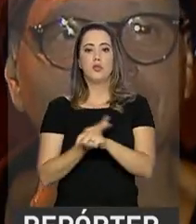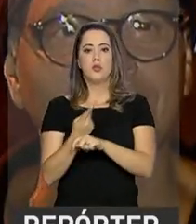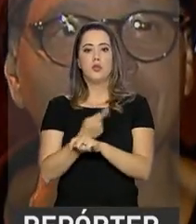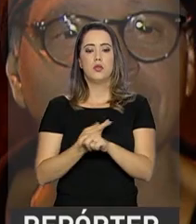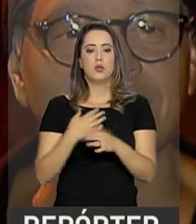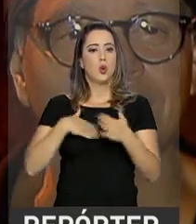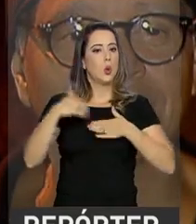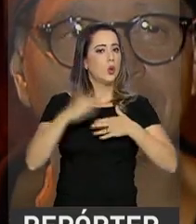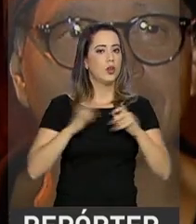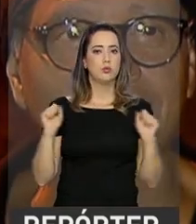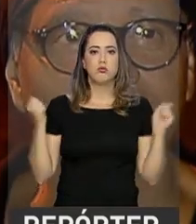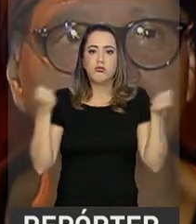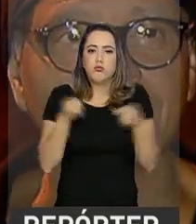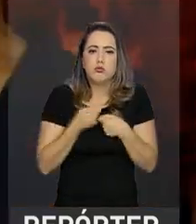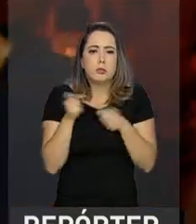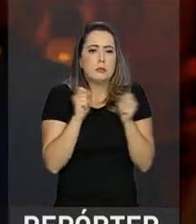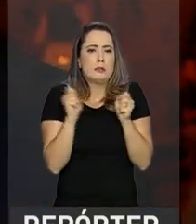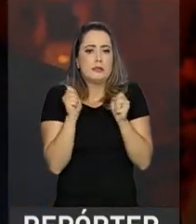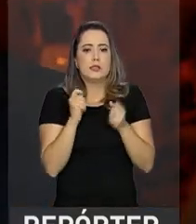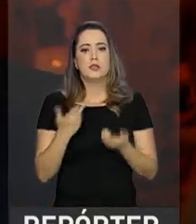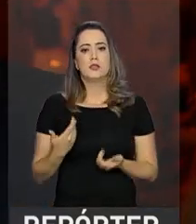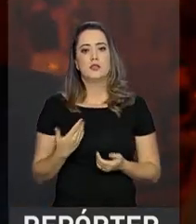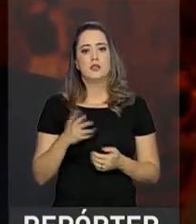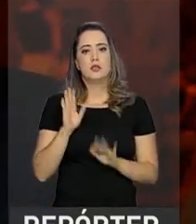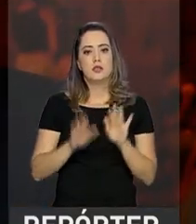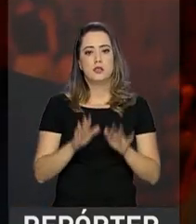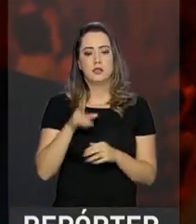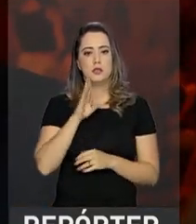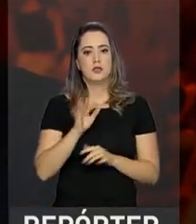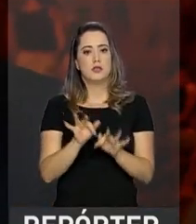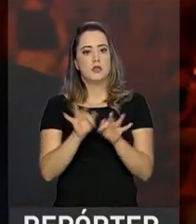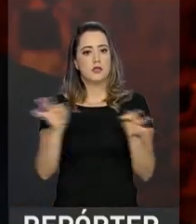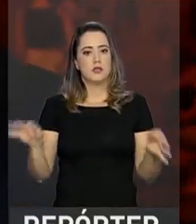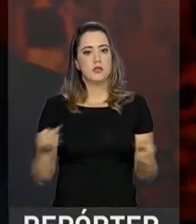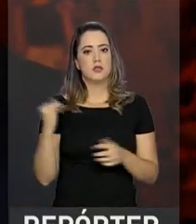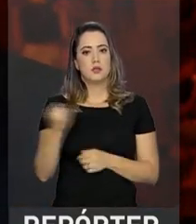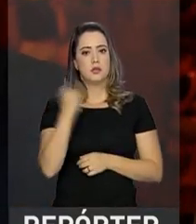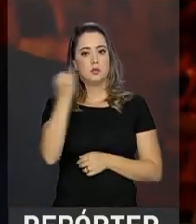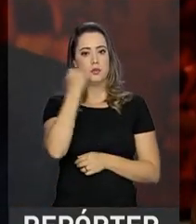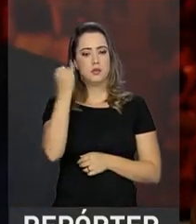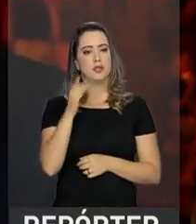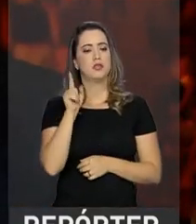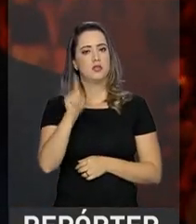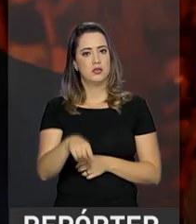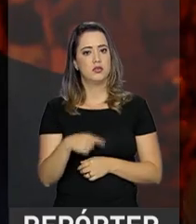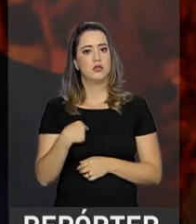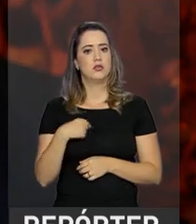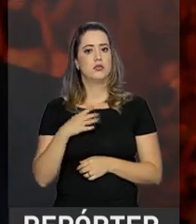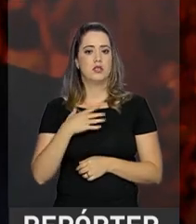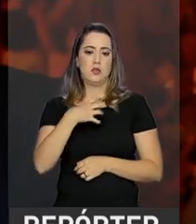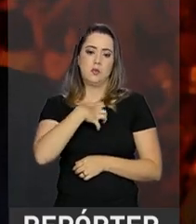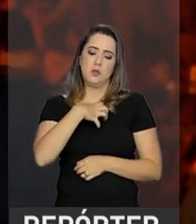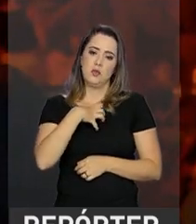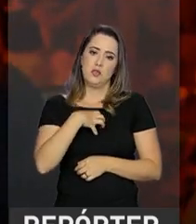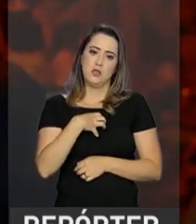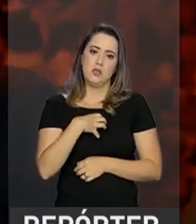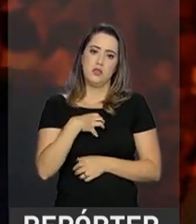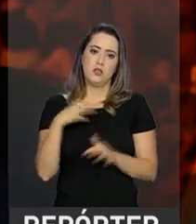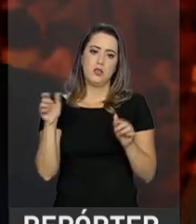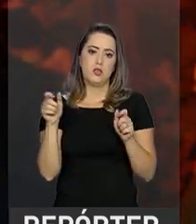coberta, alguma coisa pra sair do frio. Você vê como as coisas simples têm tanto valor, né? Eu ia ficar com frio e com